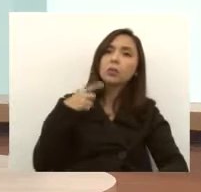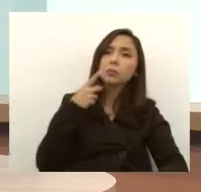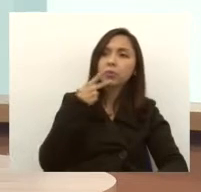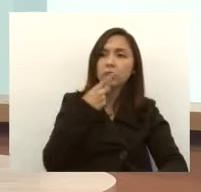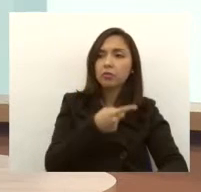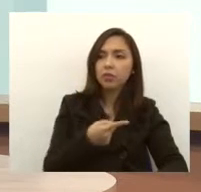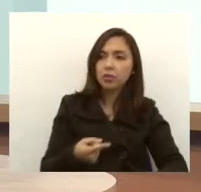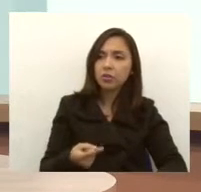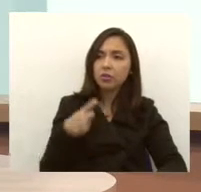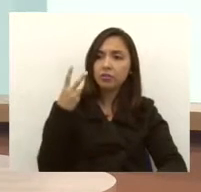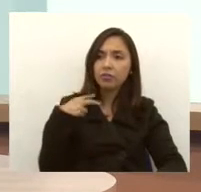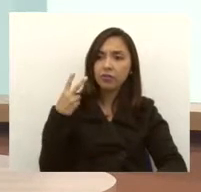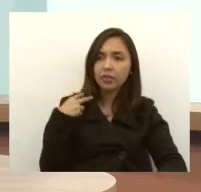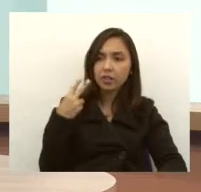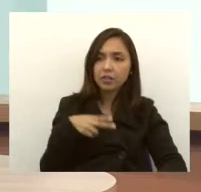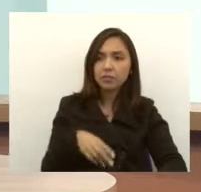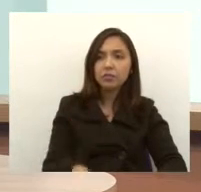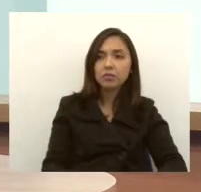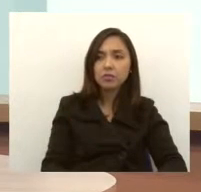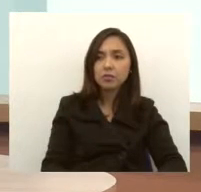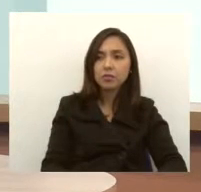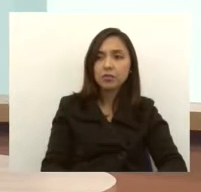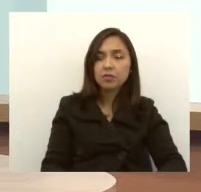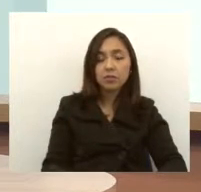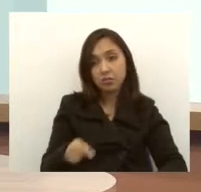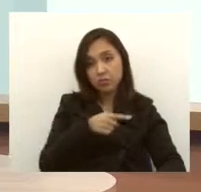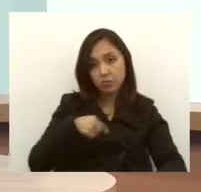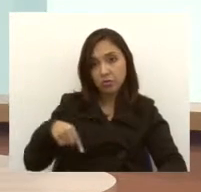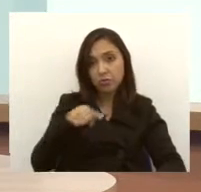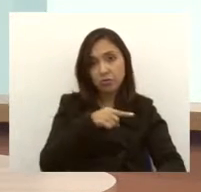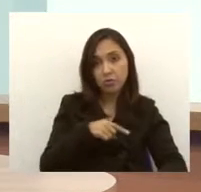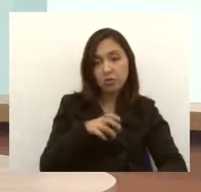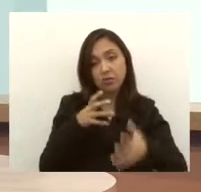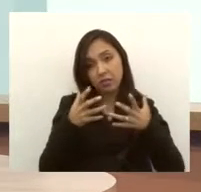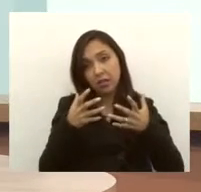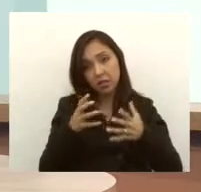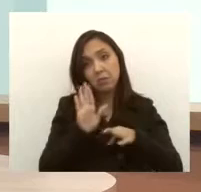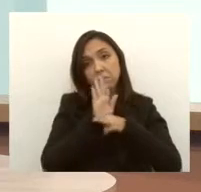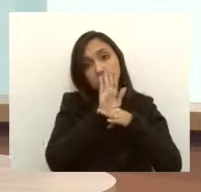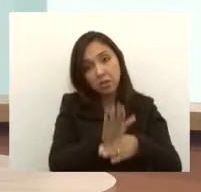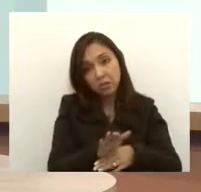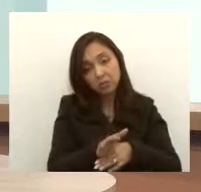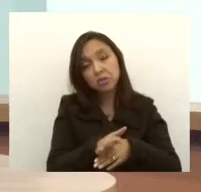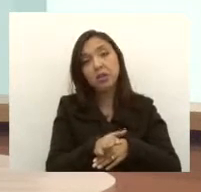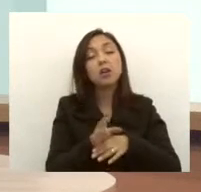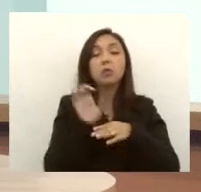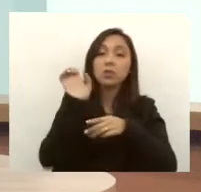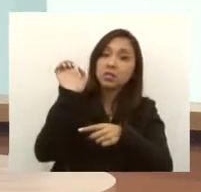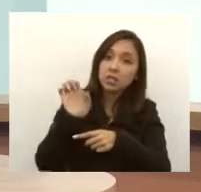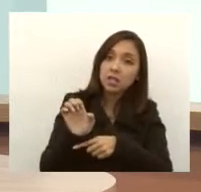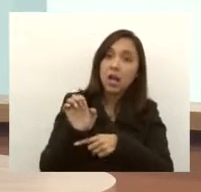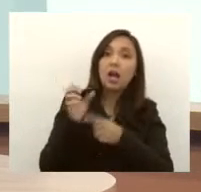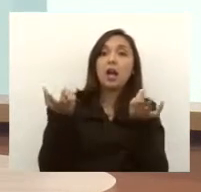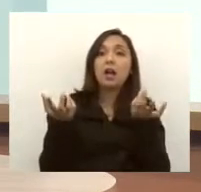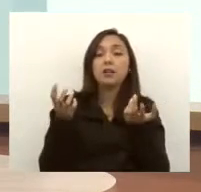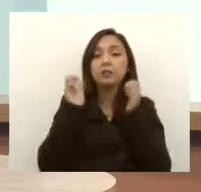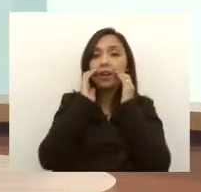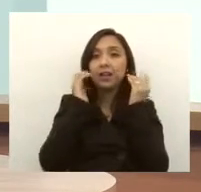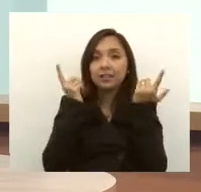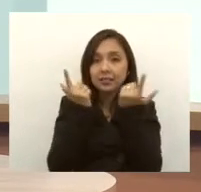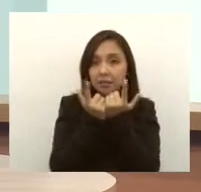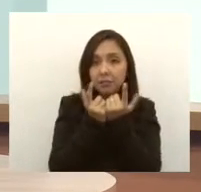disse para mim, vereador, mesmo que nós queiramos ajudar, mesmo que o Estado, mesmo que a